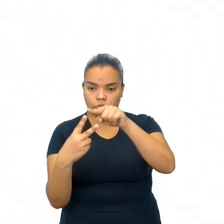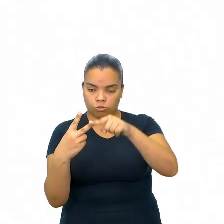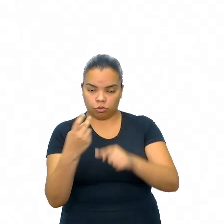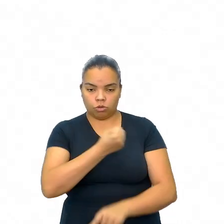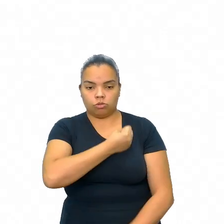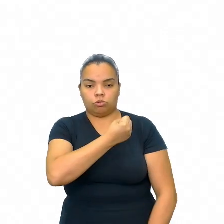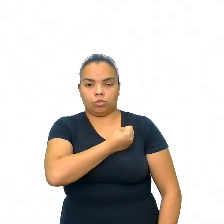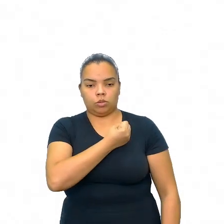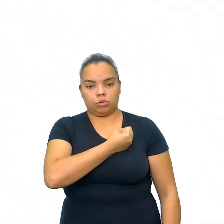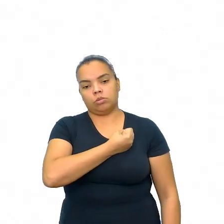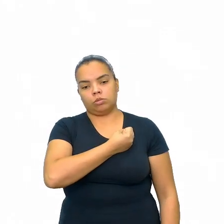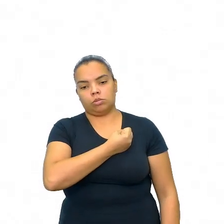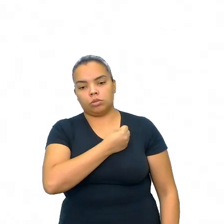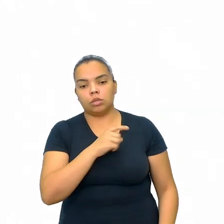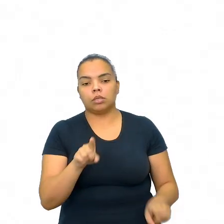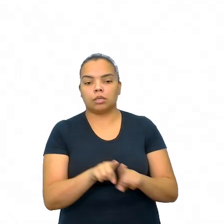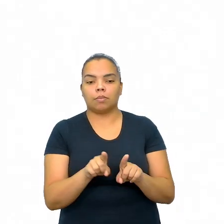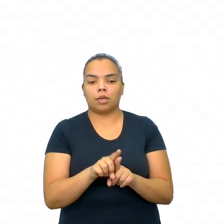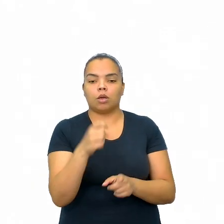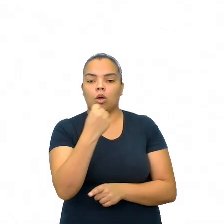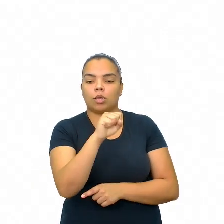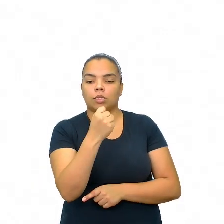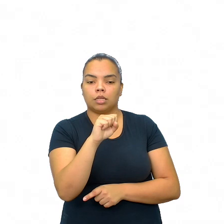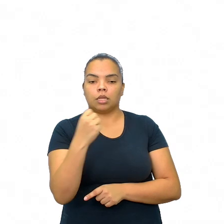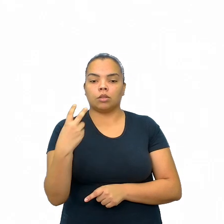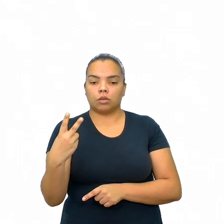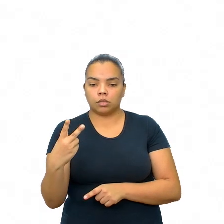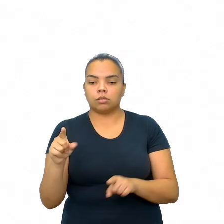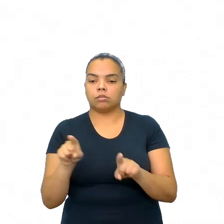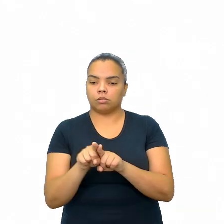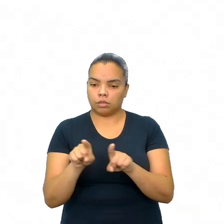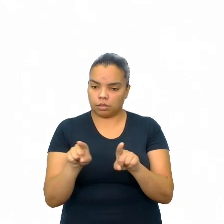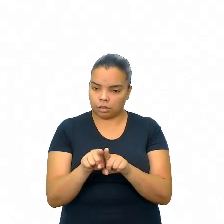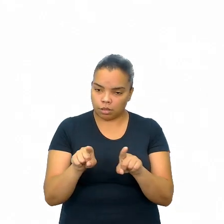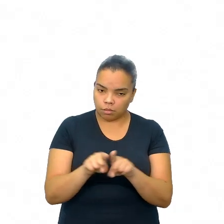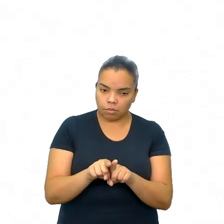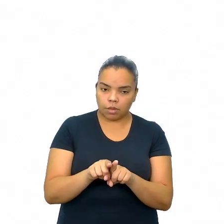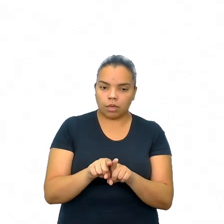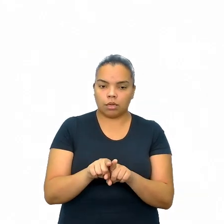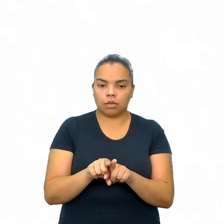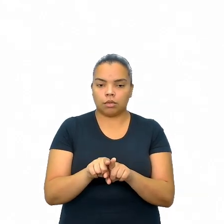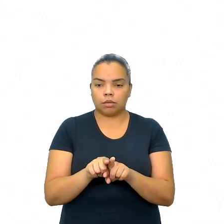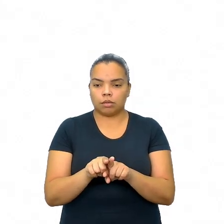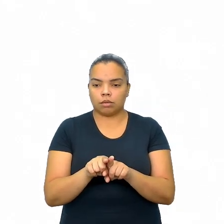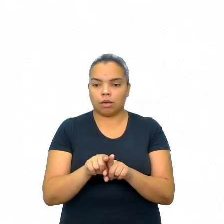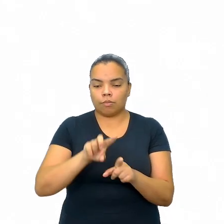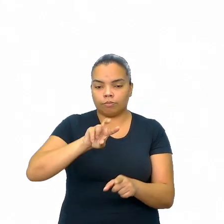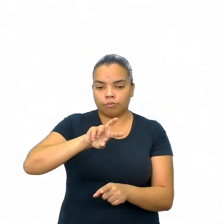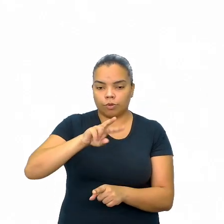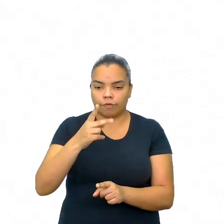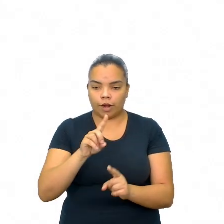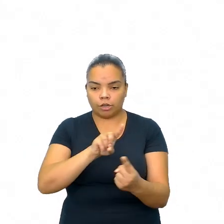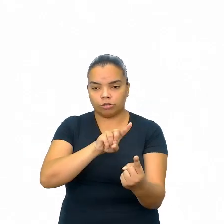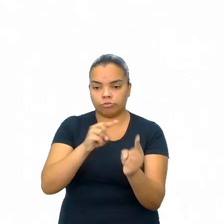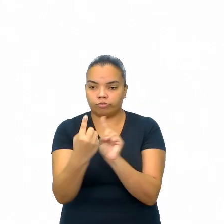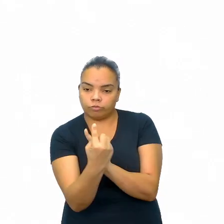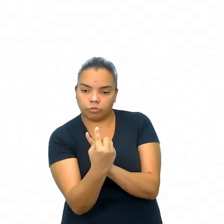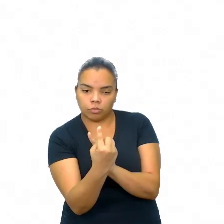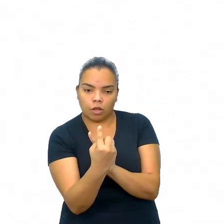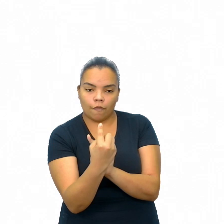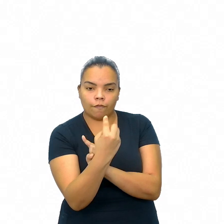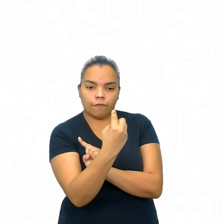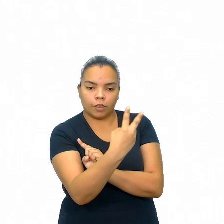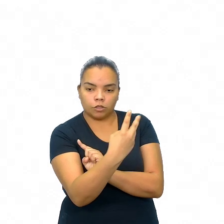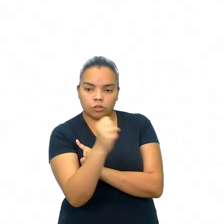E o número 82, que acaba invertendo o número 28, ou seja, o que